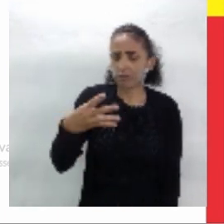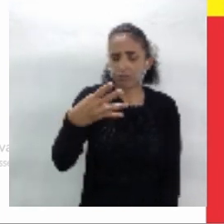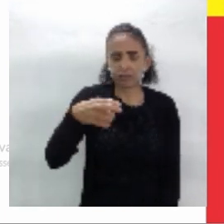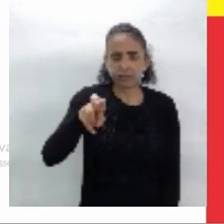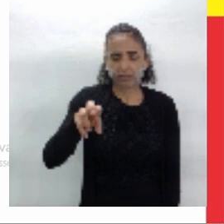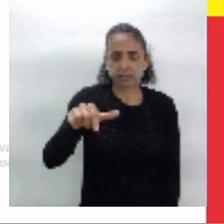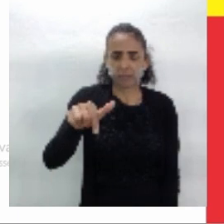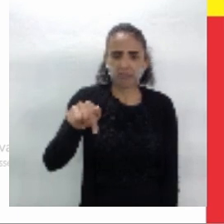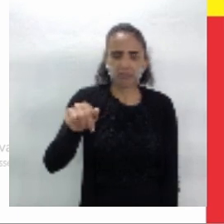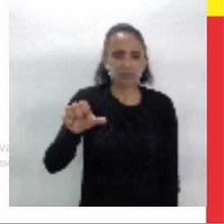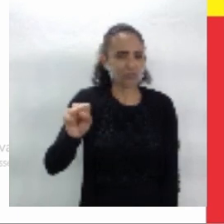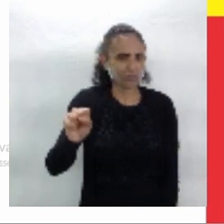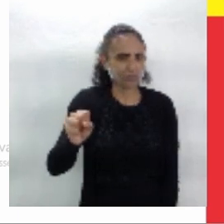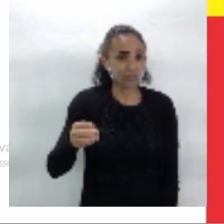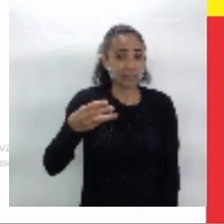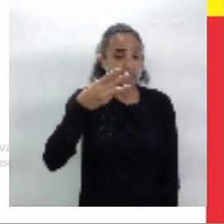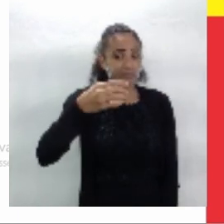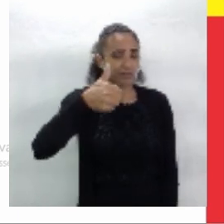4.578,